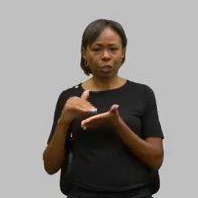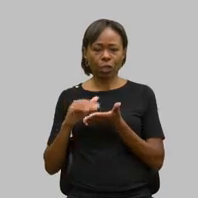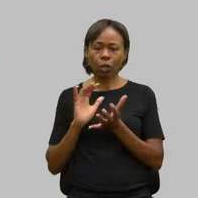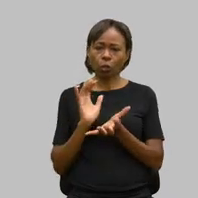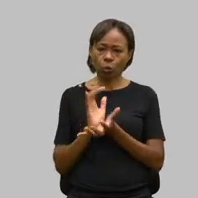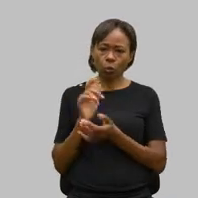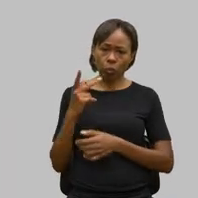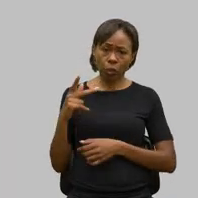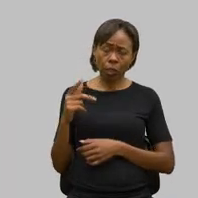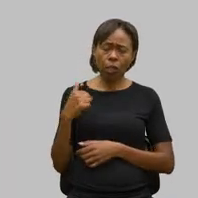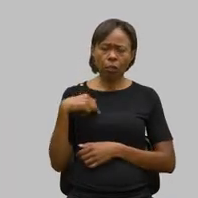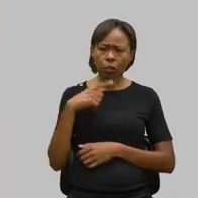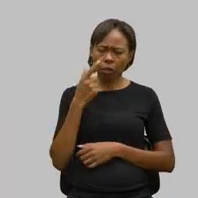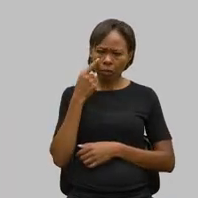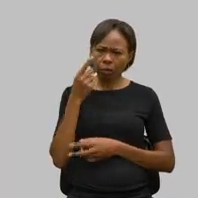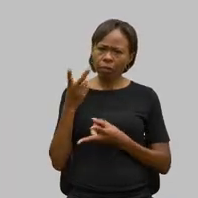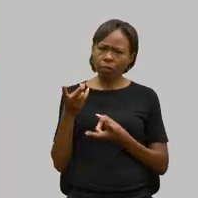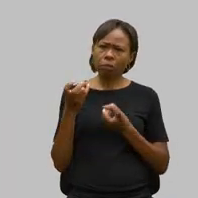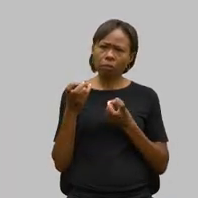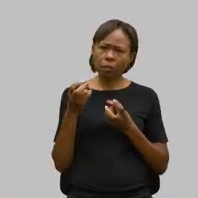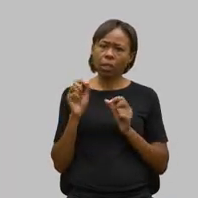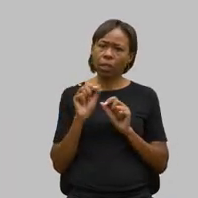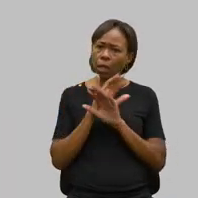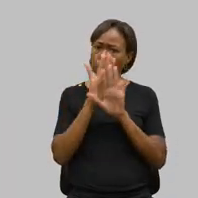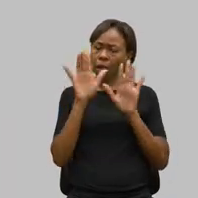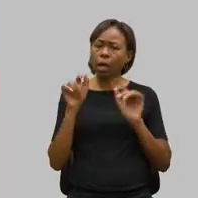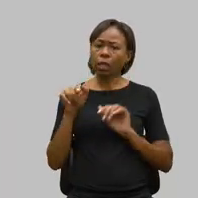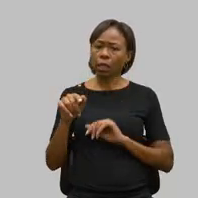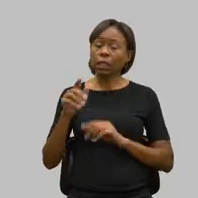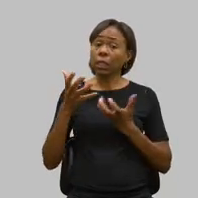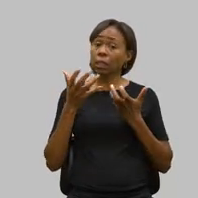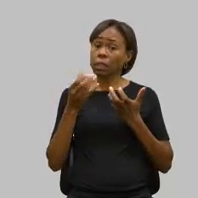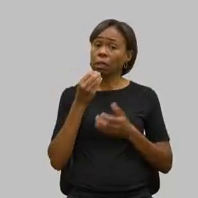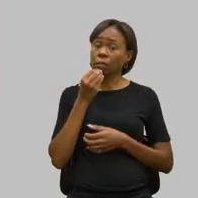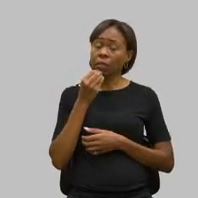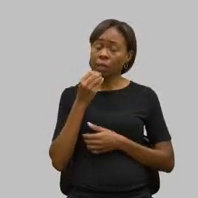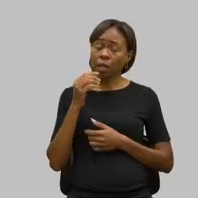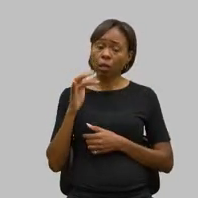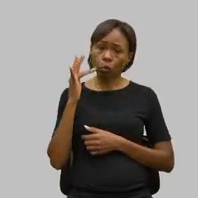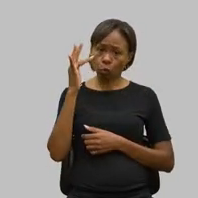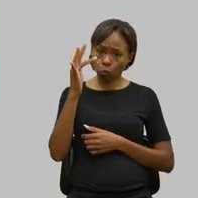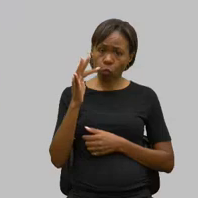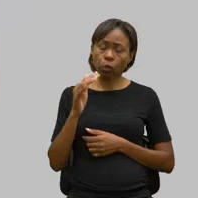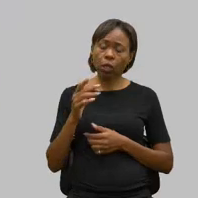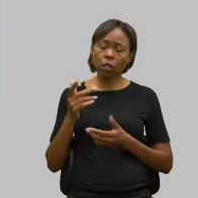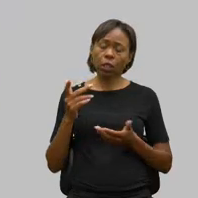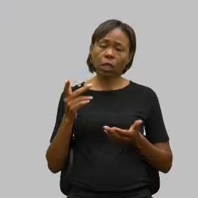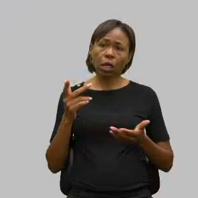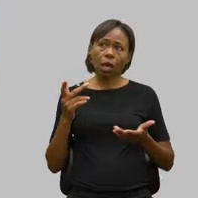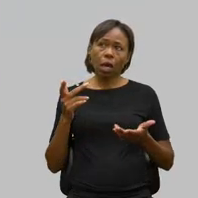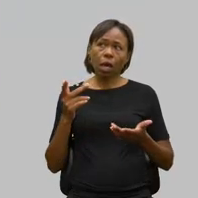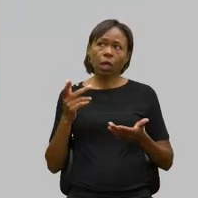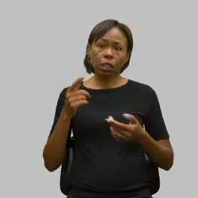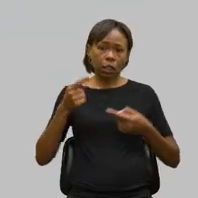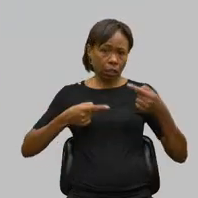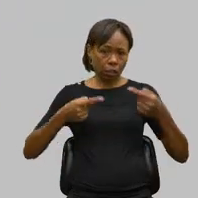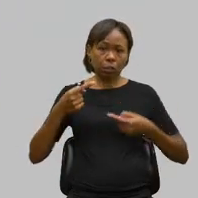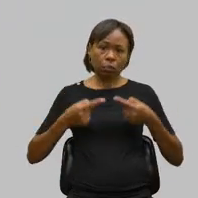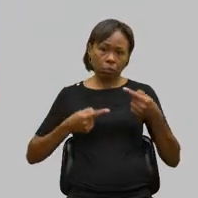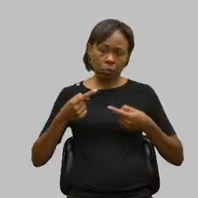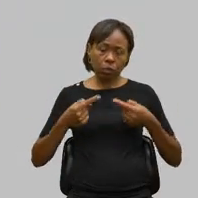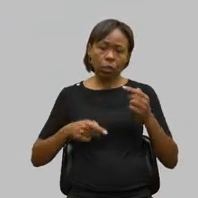a gente vê muito claramente o que vocês pretendem atingir com as políticas que